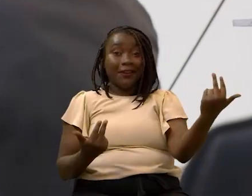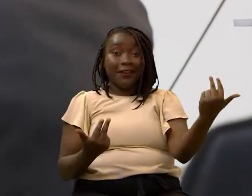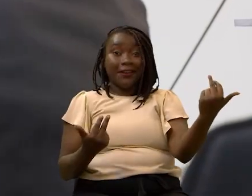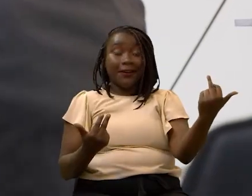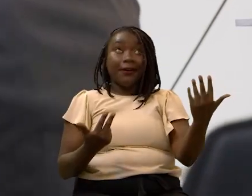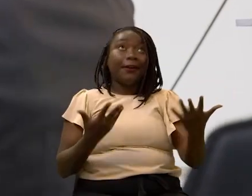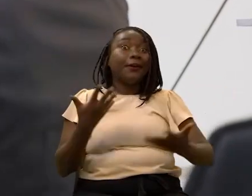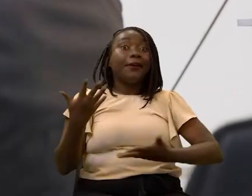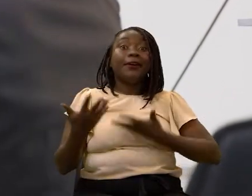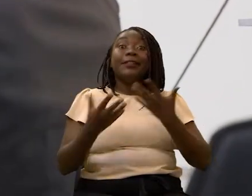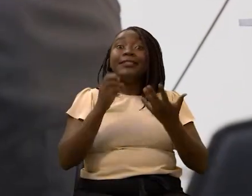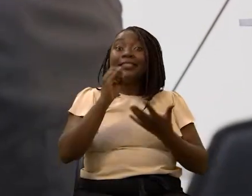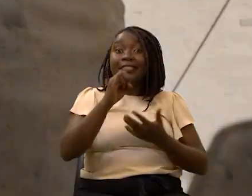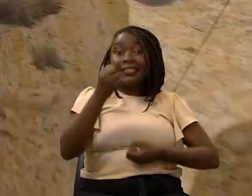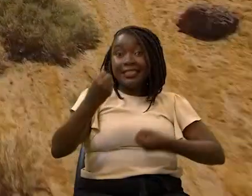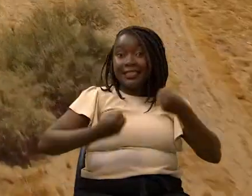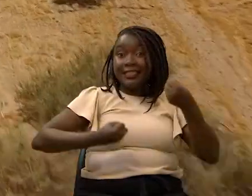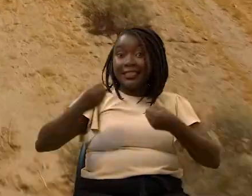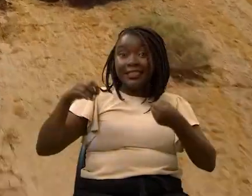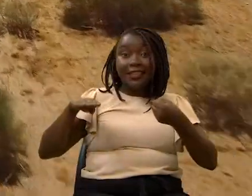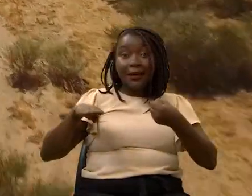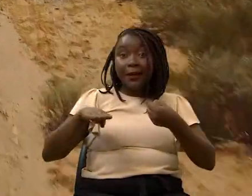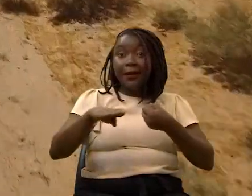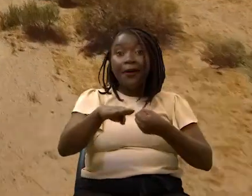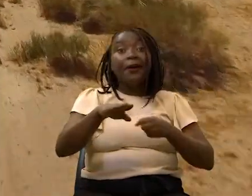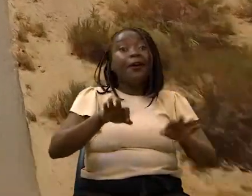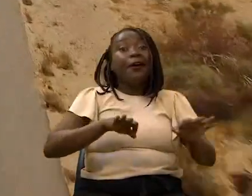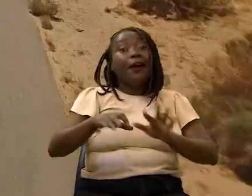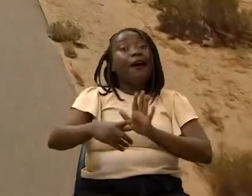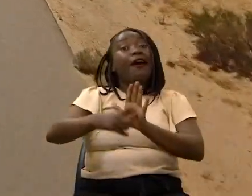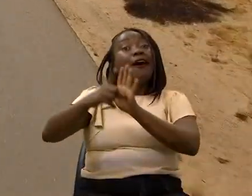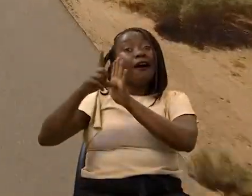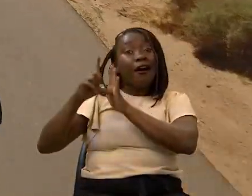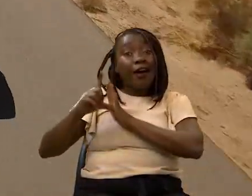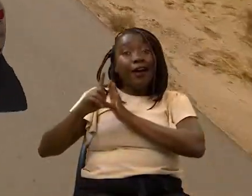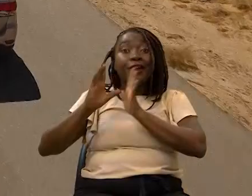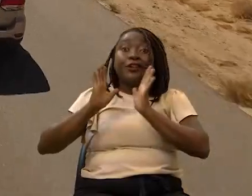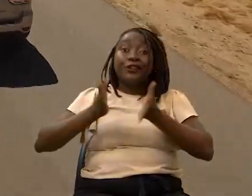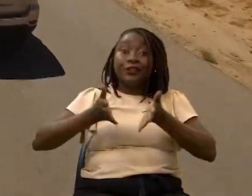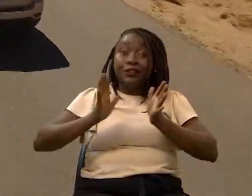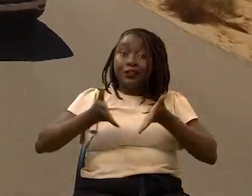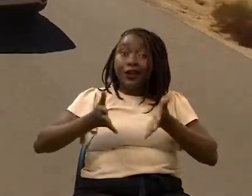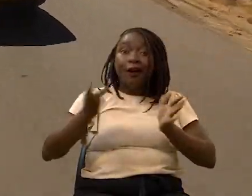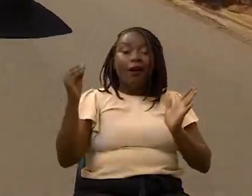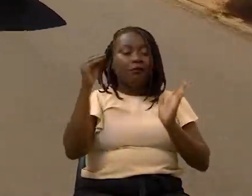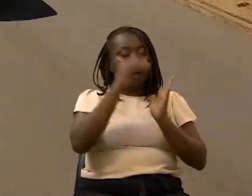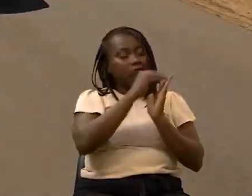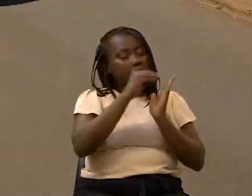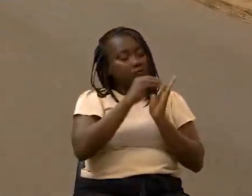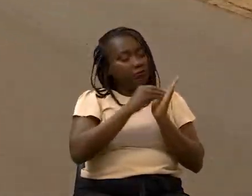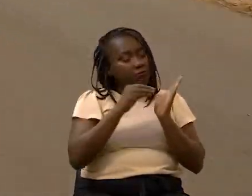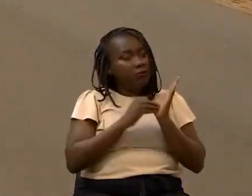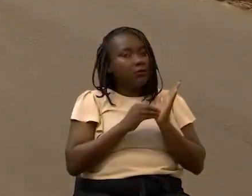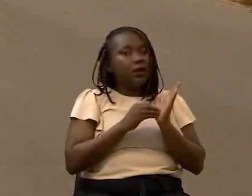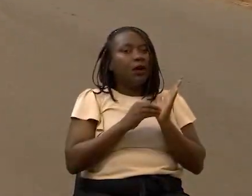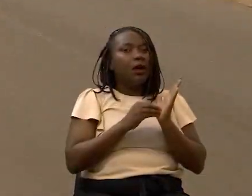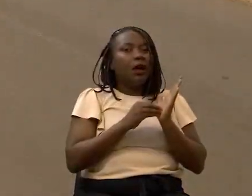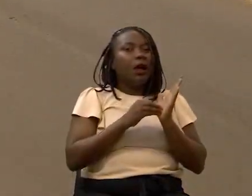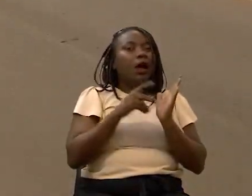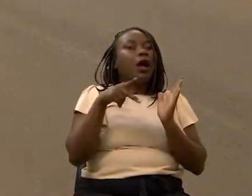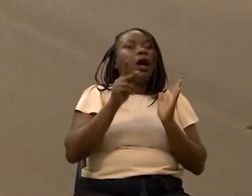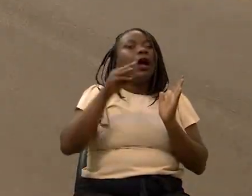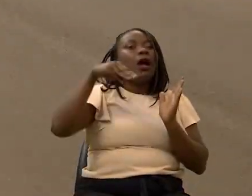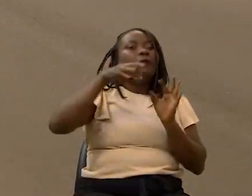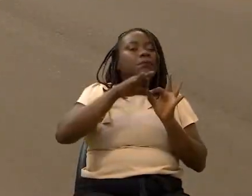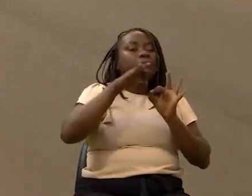também. Se você for de carro, você tem que programar, já colocar na ponta do lápis